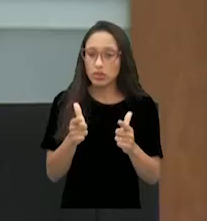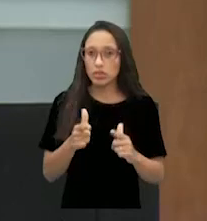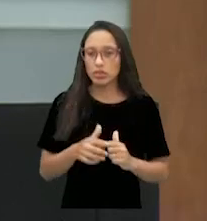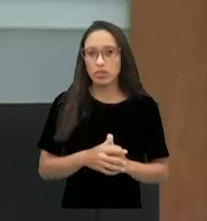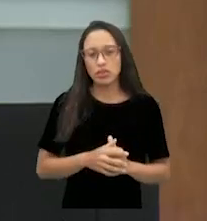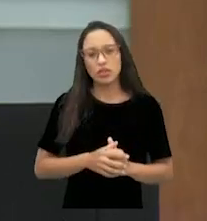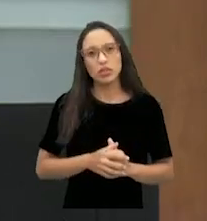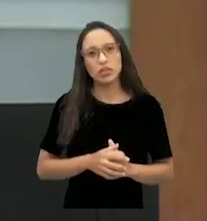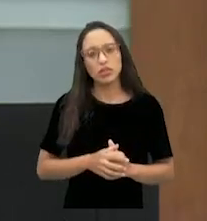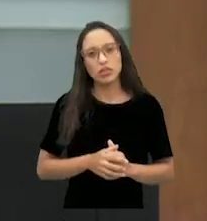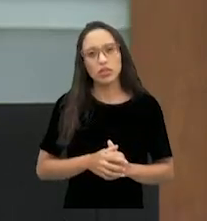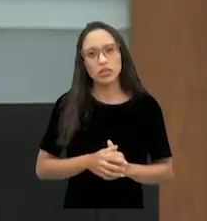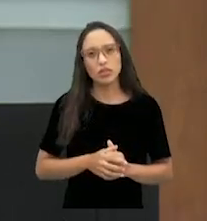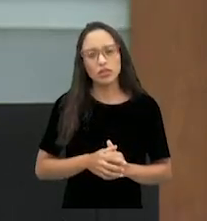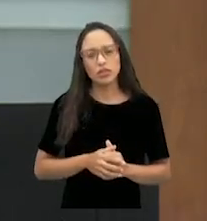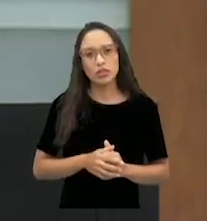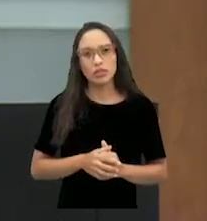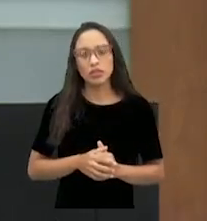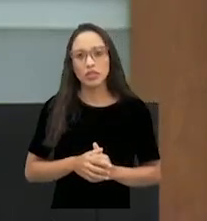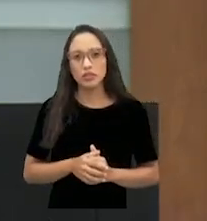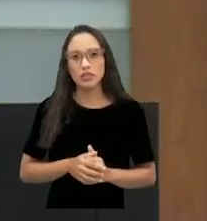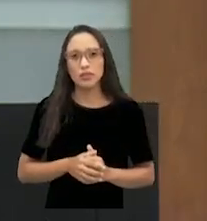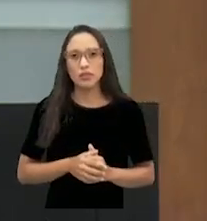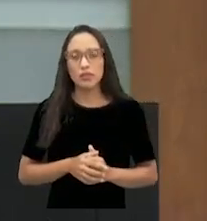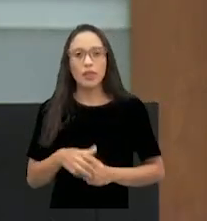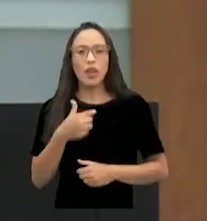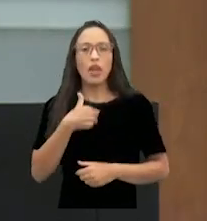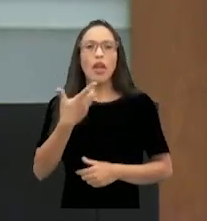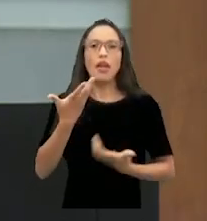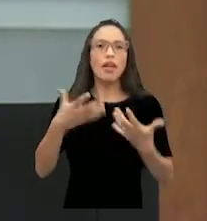Eu não quis entrar nesse mérito,